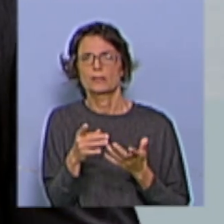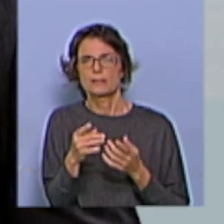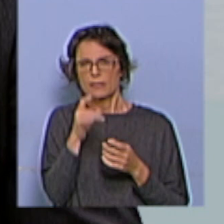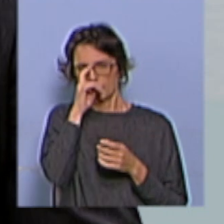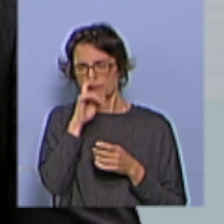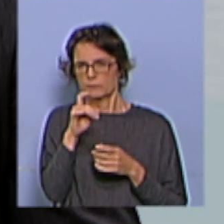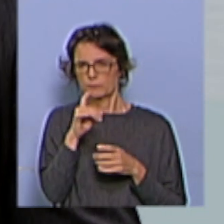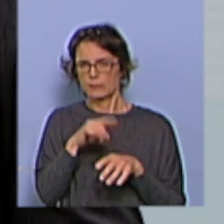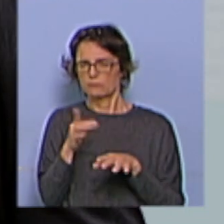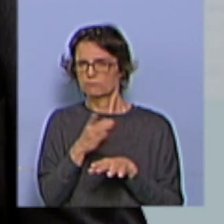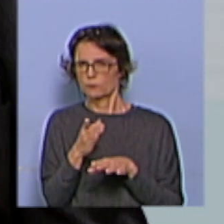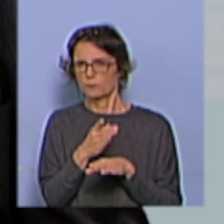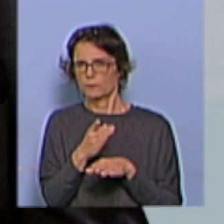altura,